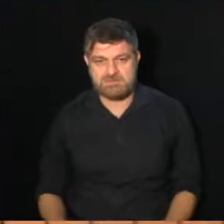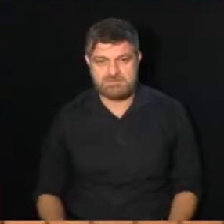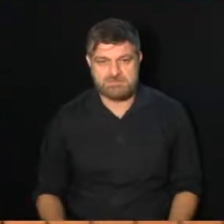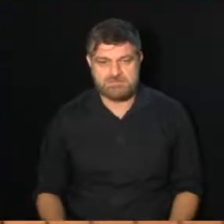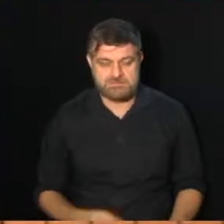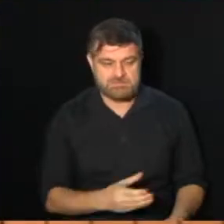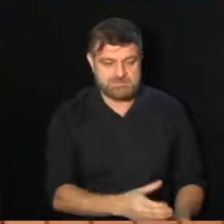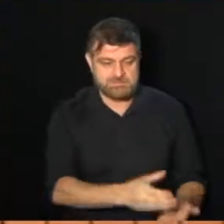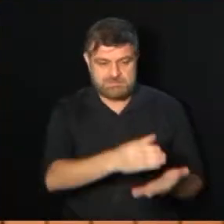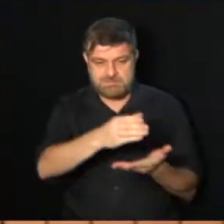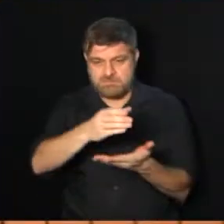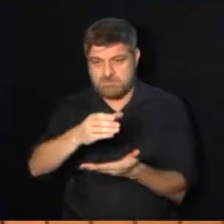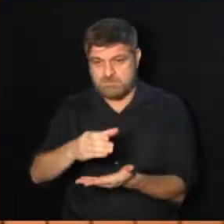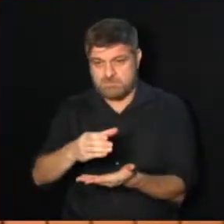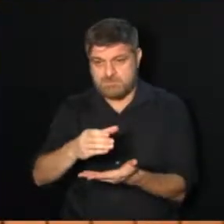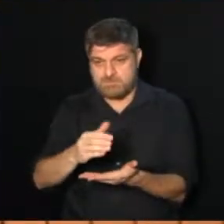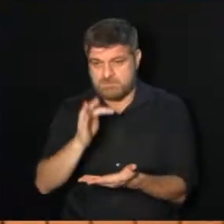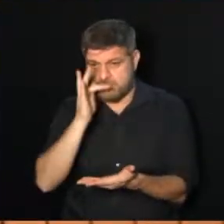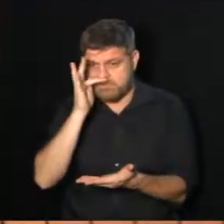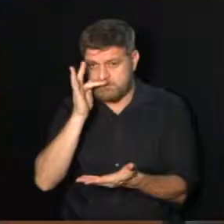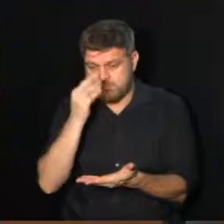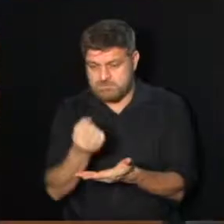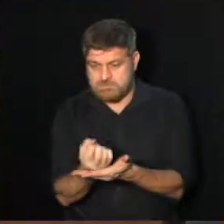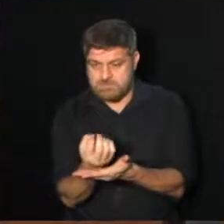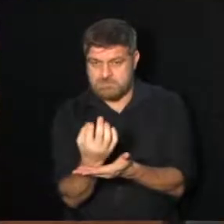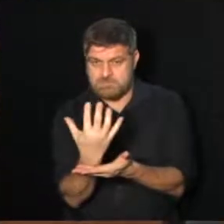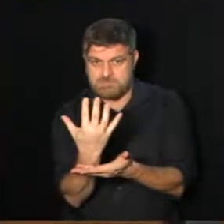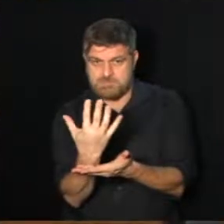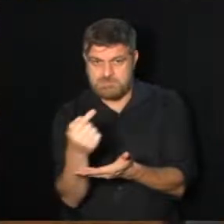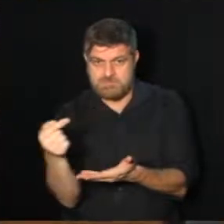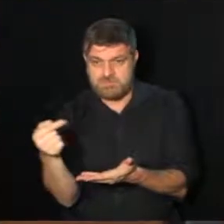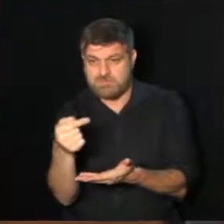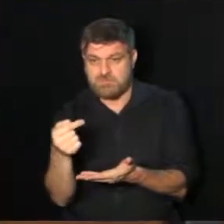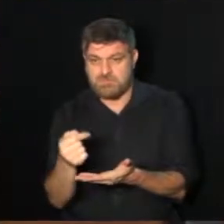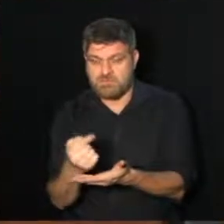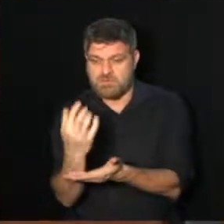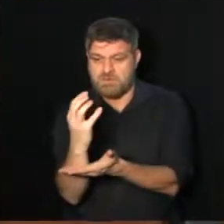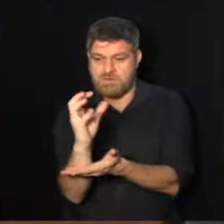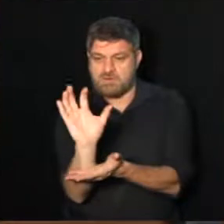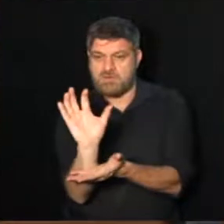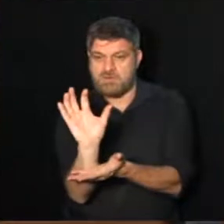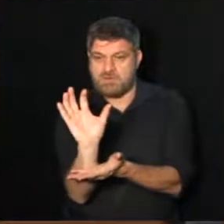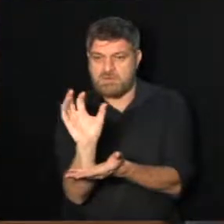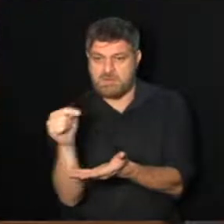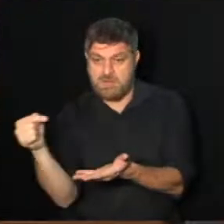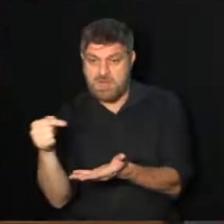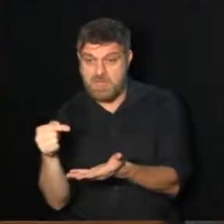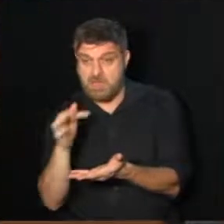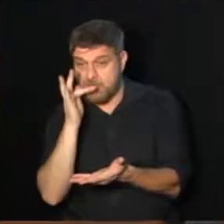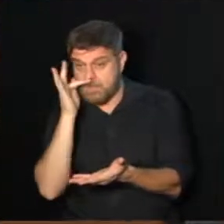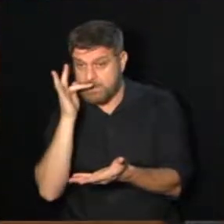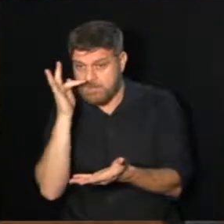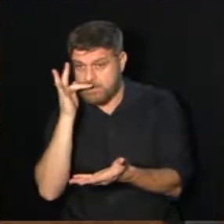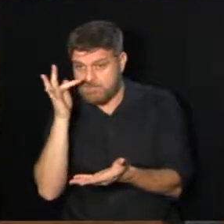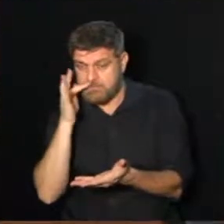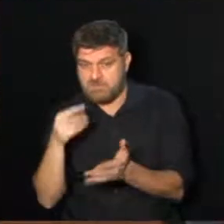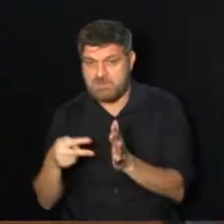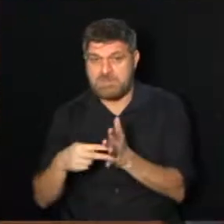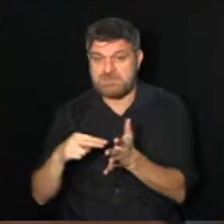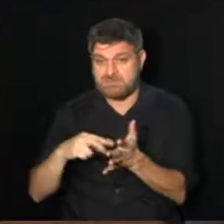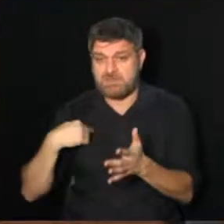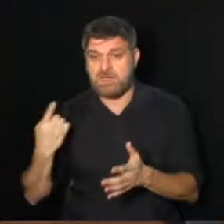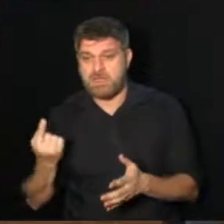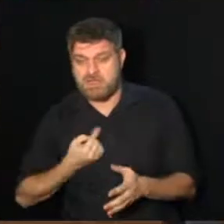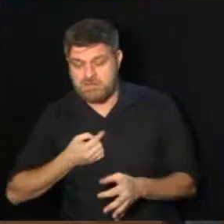esse vaso, acho que simbolizando aqui o nosso momento e a nossa trajetória dentro da Justiça Restaurativa,